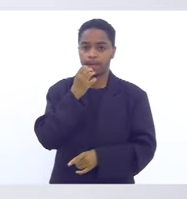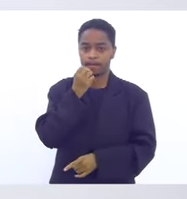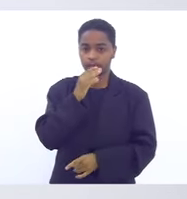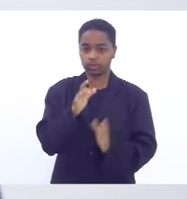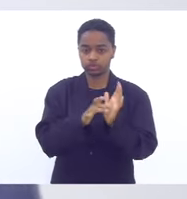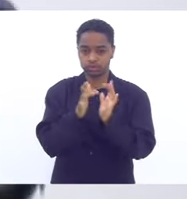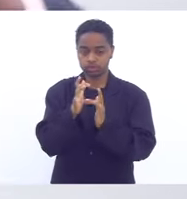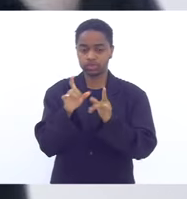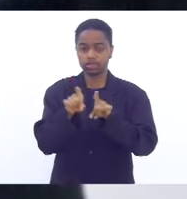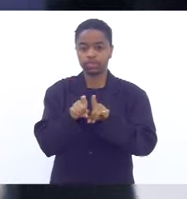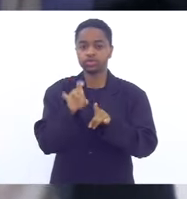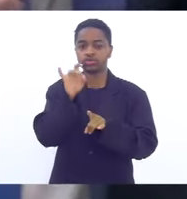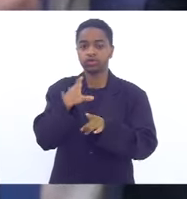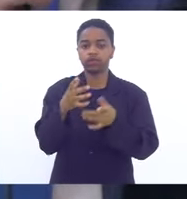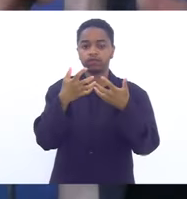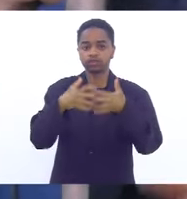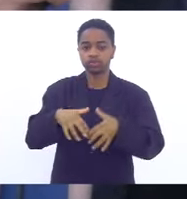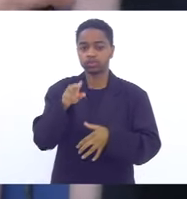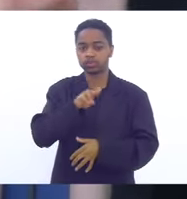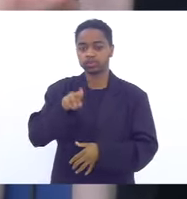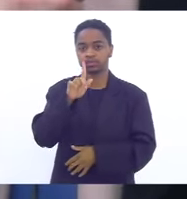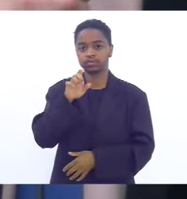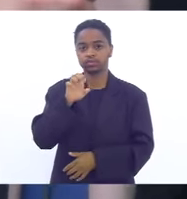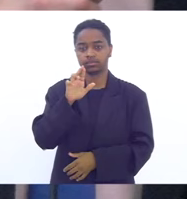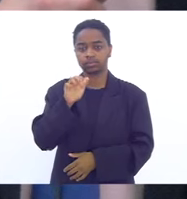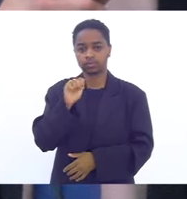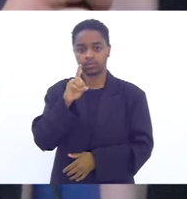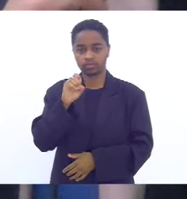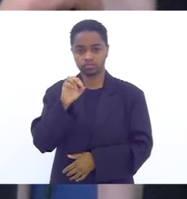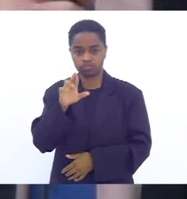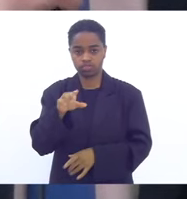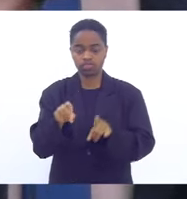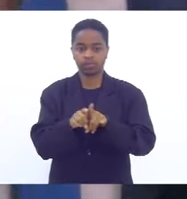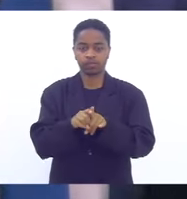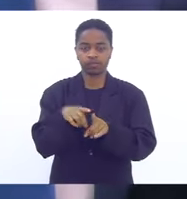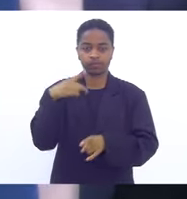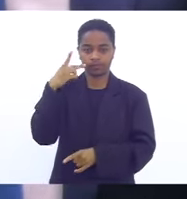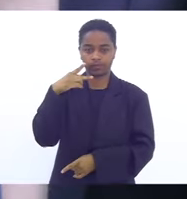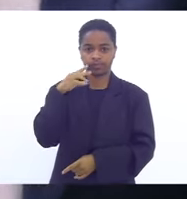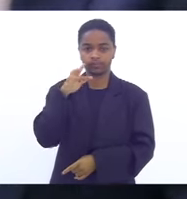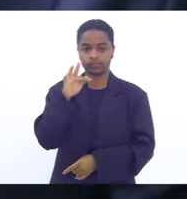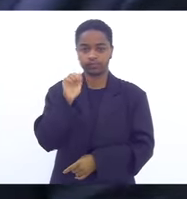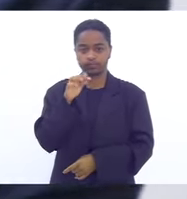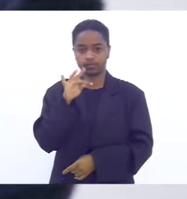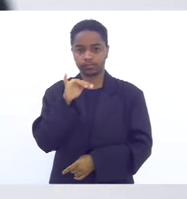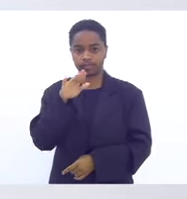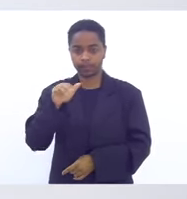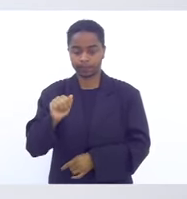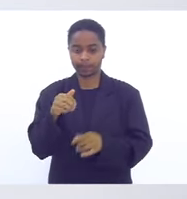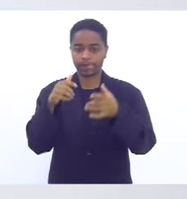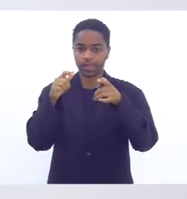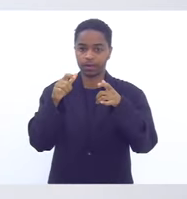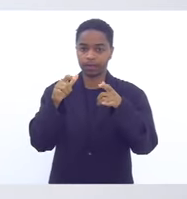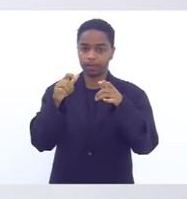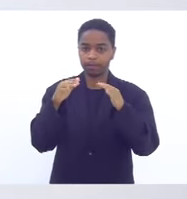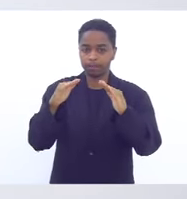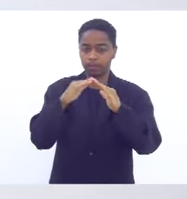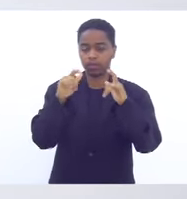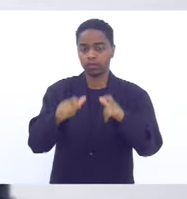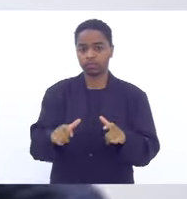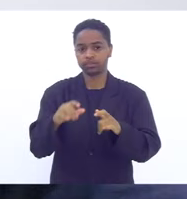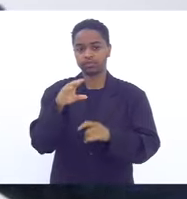com gerador. Está aqui uma outra técnica, que é a vereadora Fátima, de Casimiro de Abreu, que já, junto com o prefeito